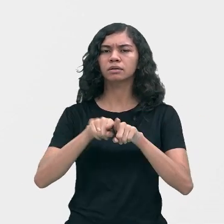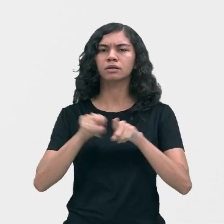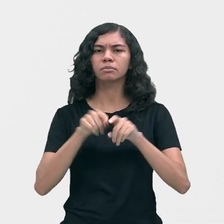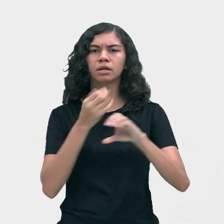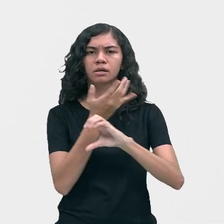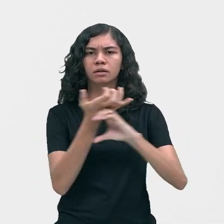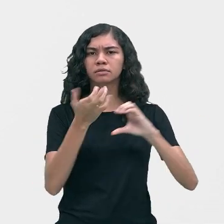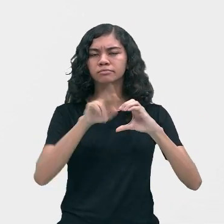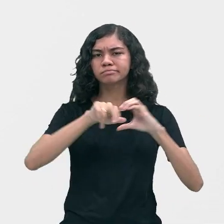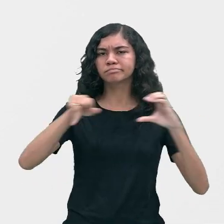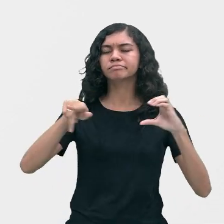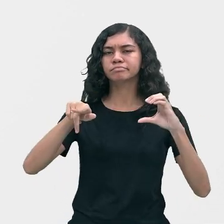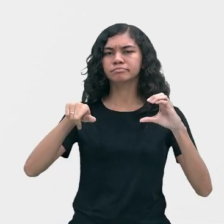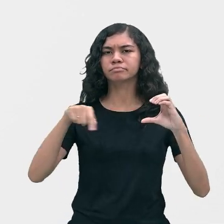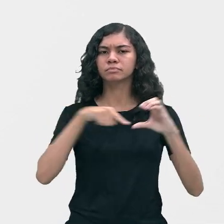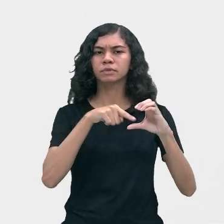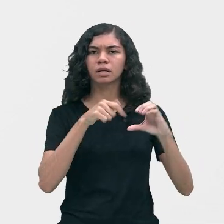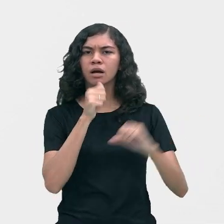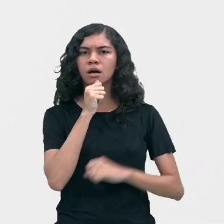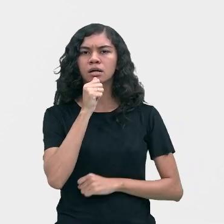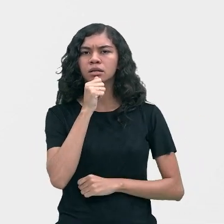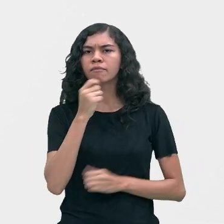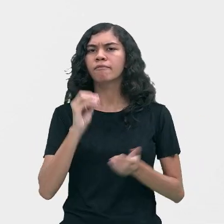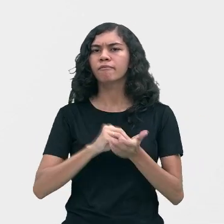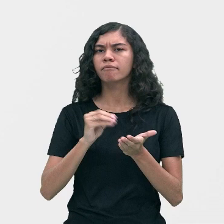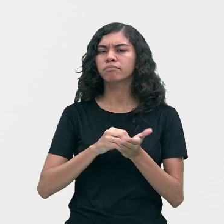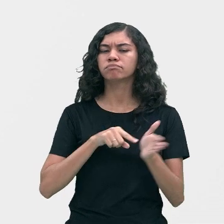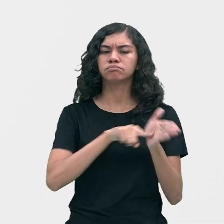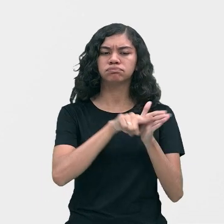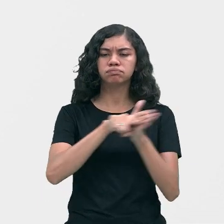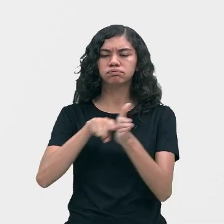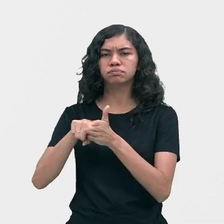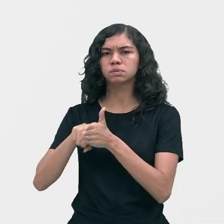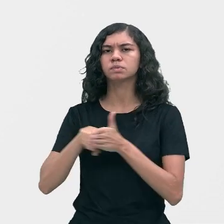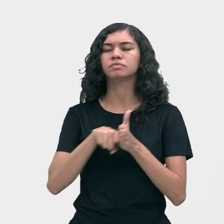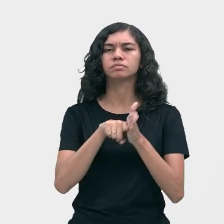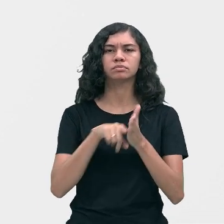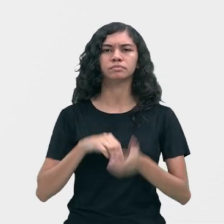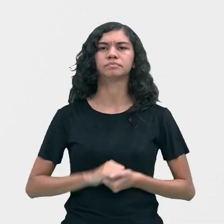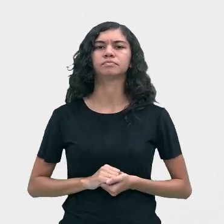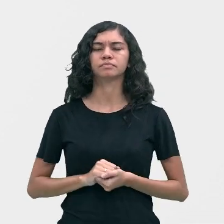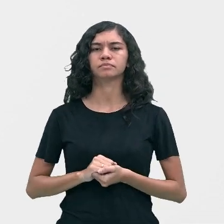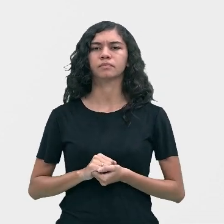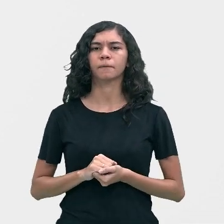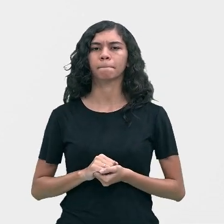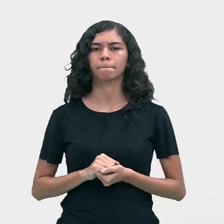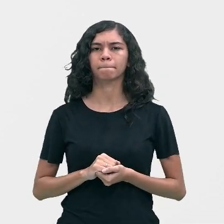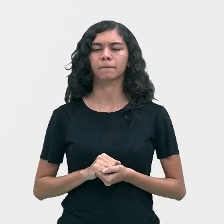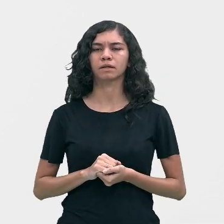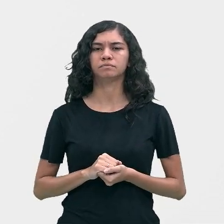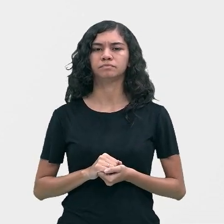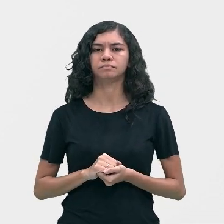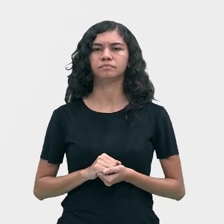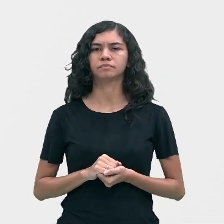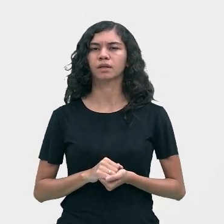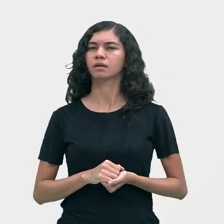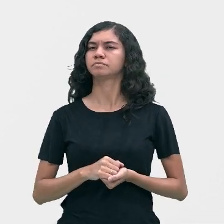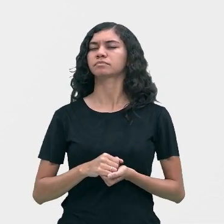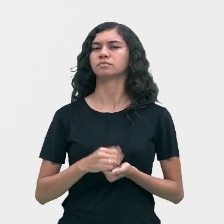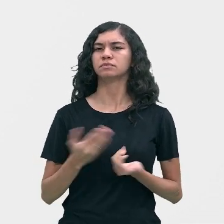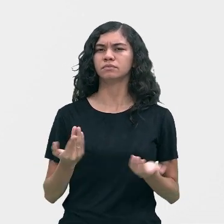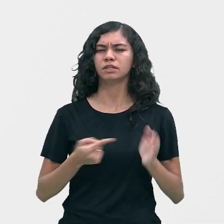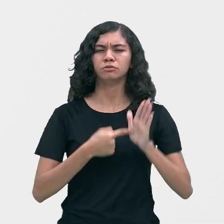ou uma flora que ainda não foi sequer pesquisada, nem sequer é conhecida. Todos esses números que a gente apresenta